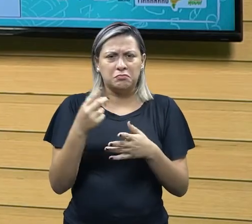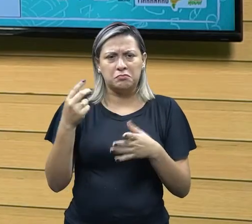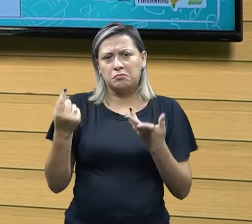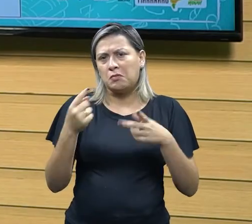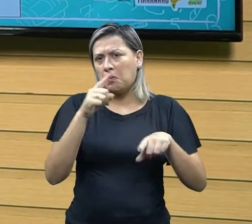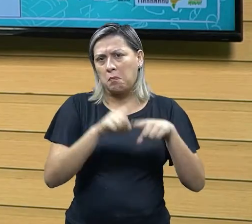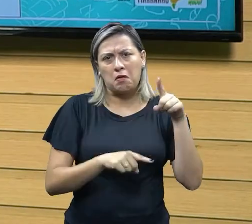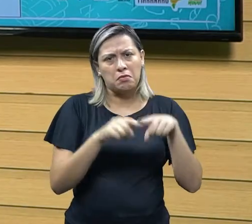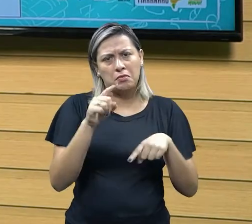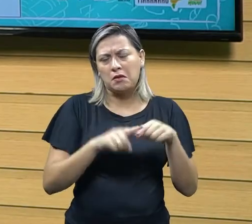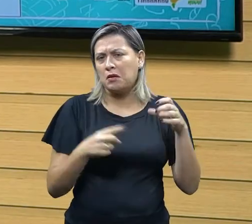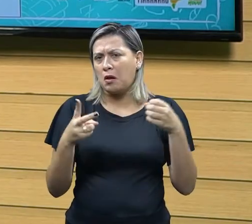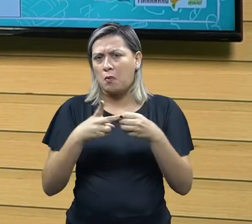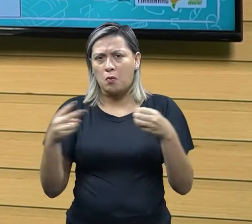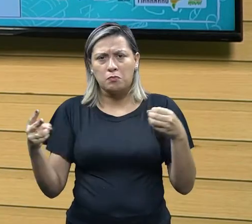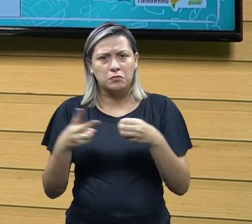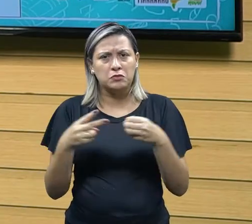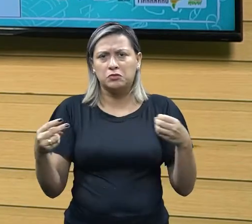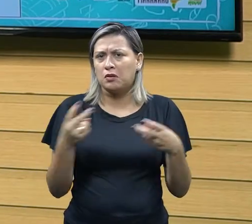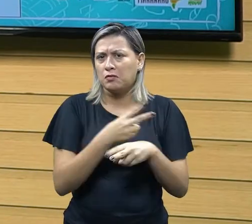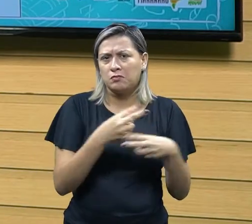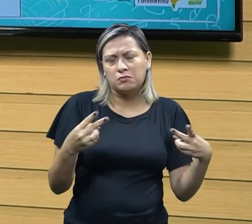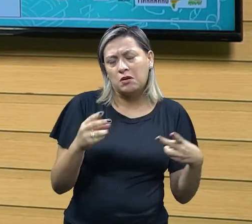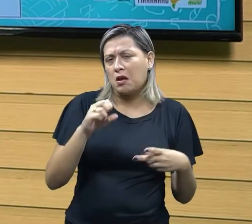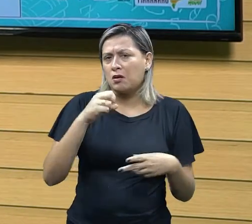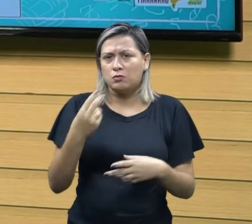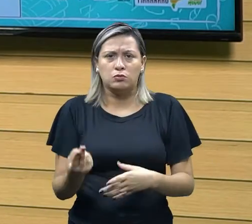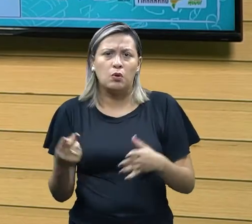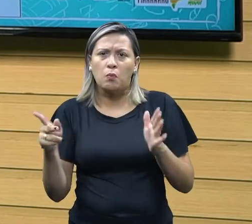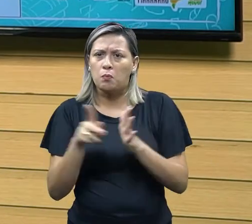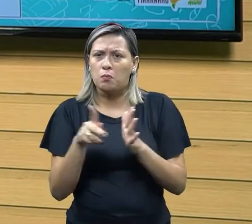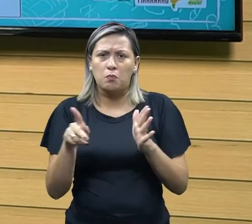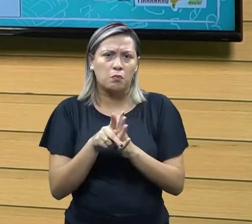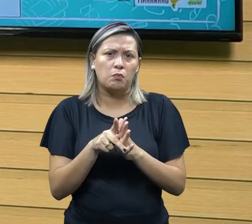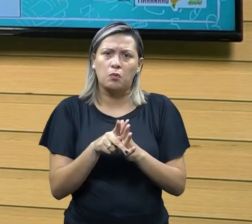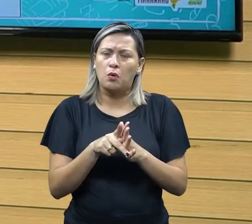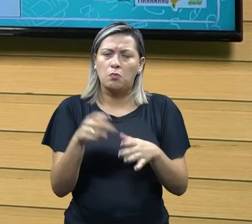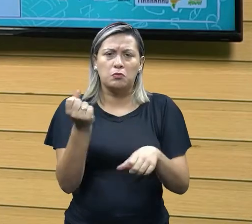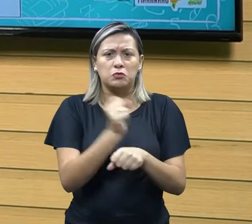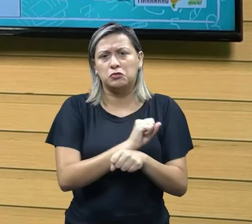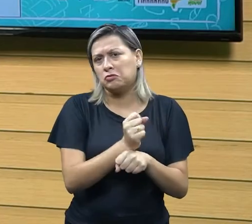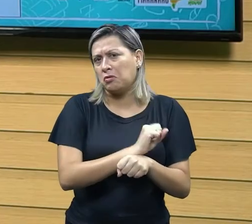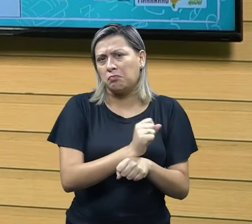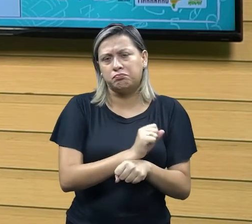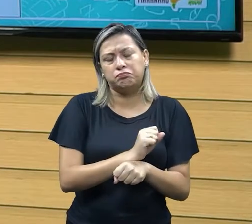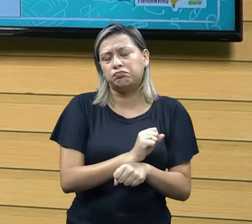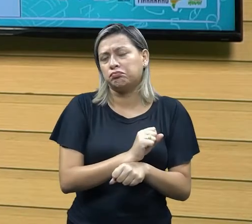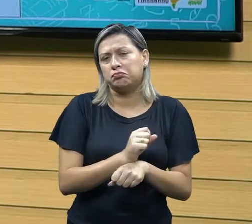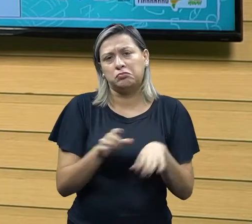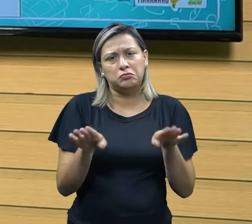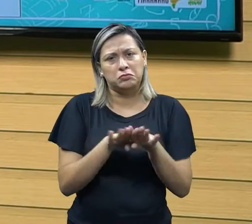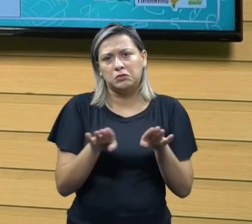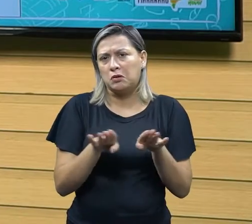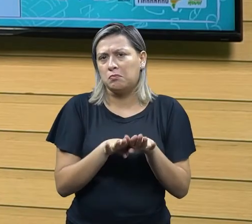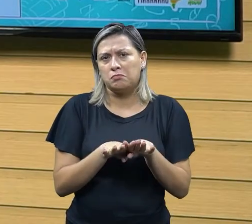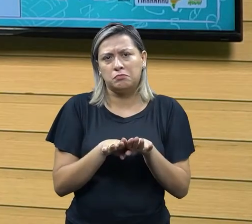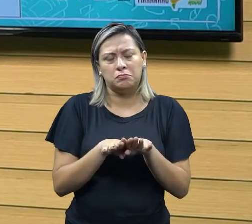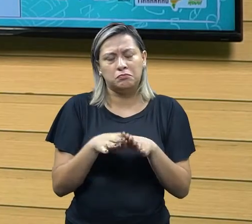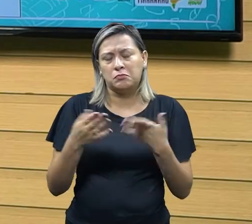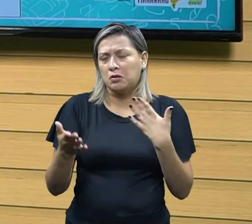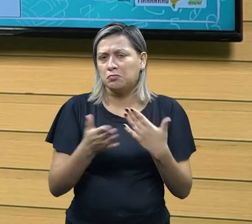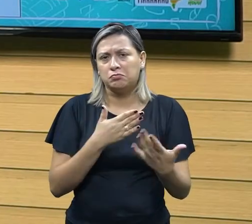esteja desenhando, uma peça de um veículo ou o próprio veículo.